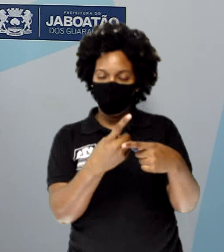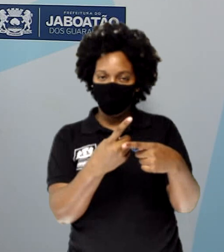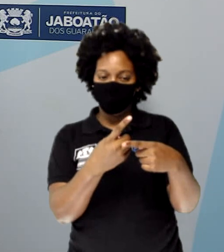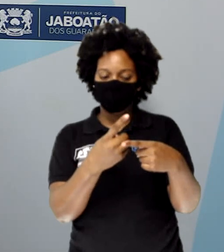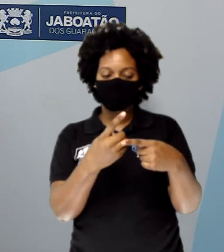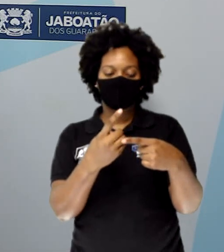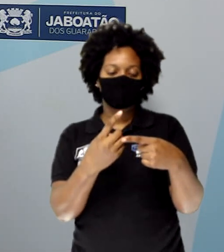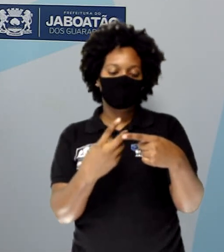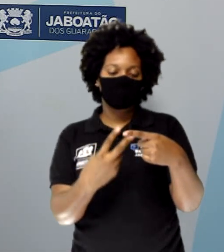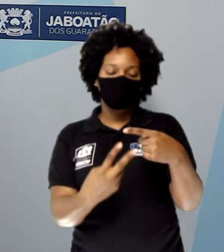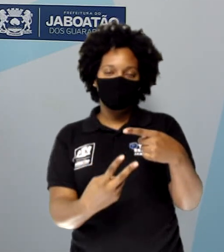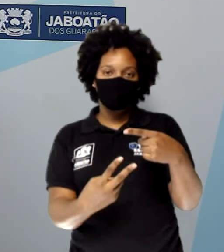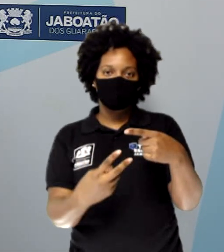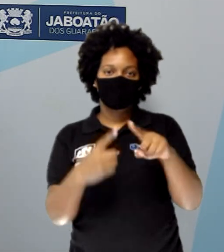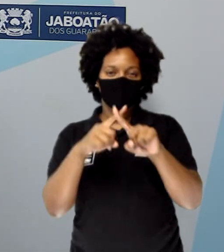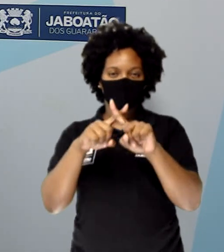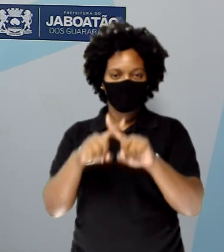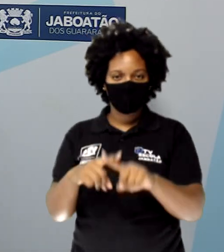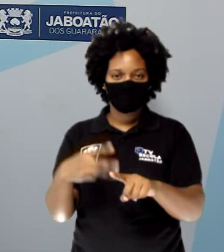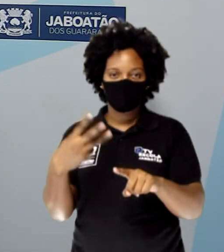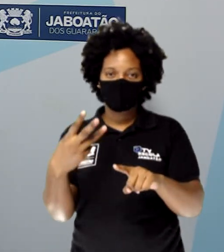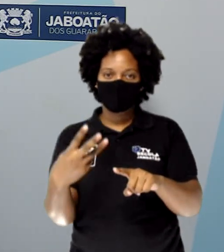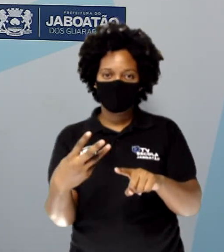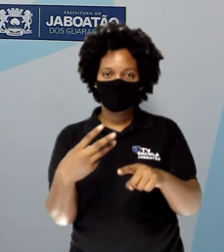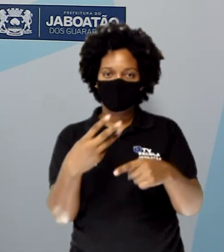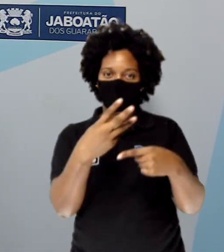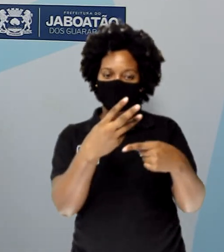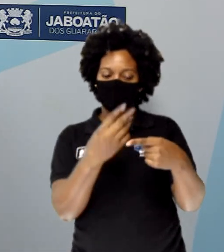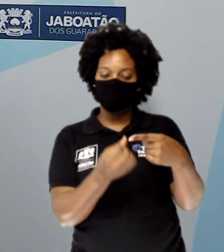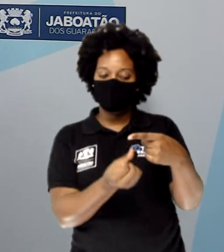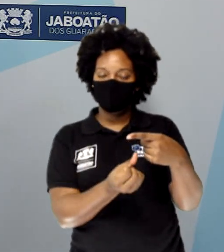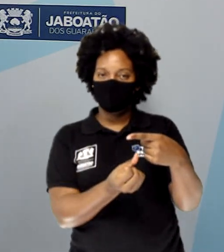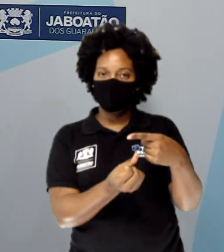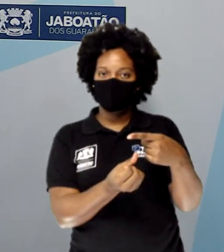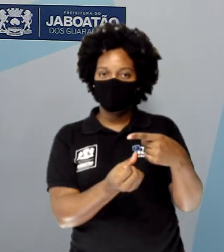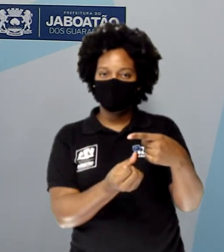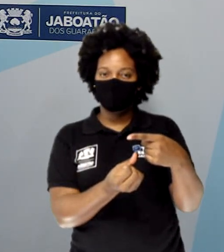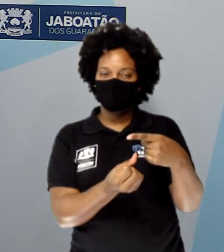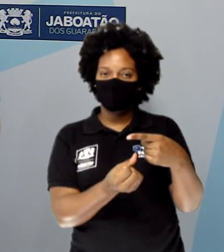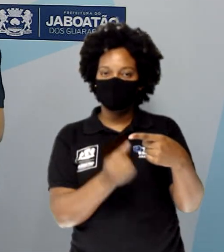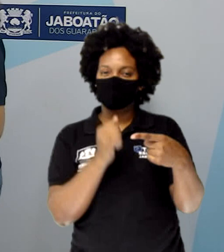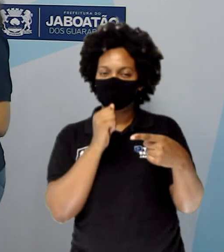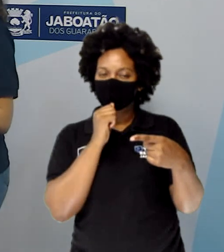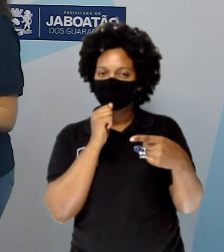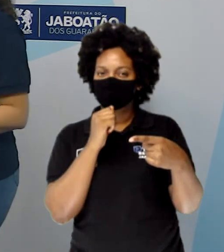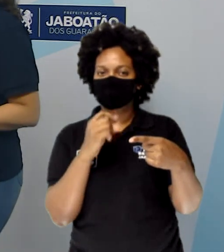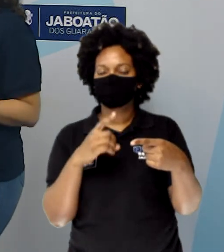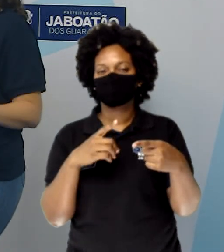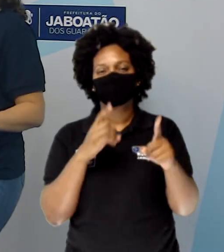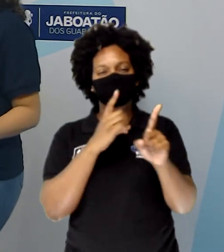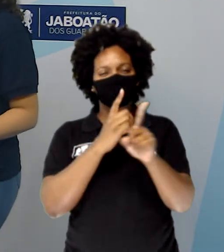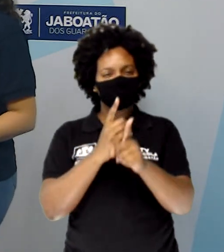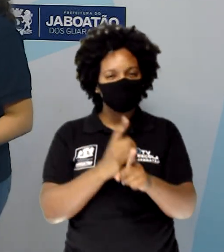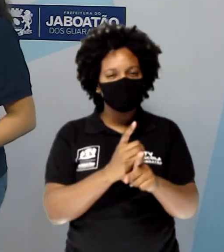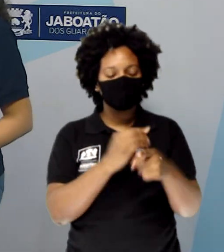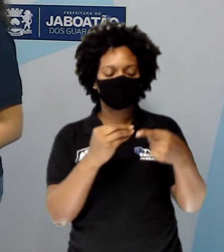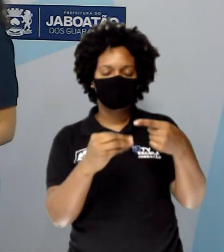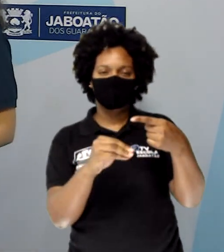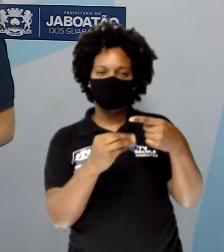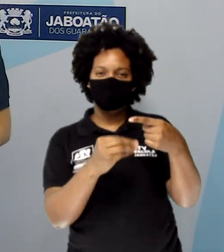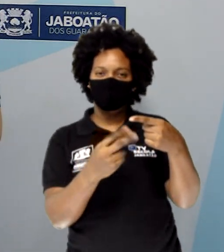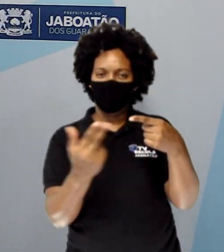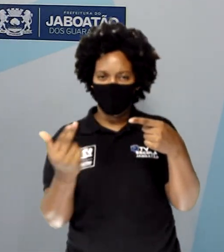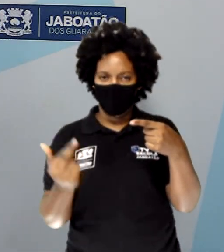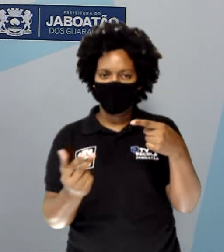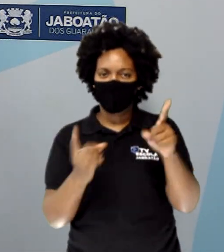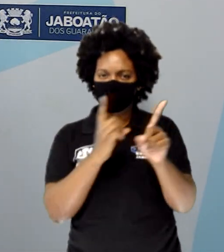o numerador quanto o denominador, vai dar 3/6. Ainda tenho que buscar quais são os denominadores idênticos, ó.